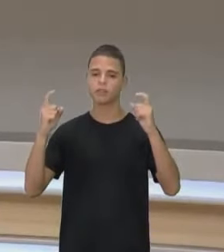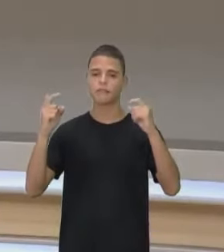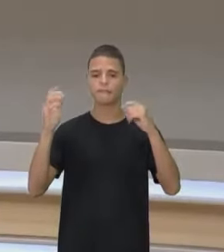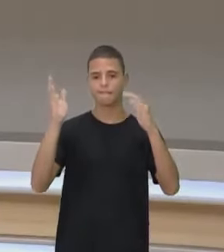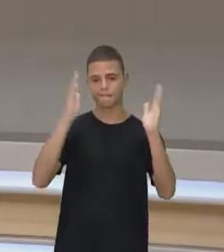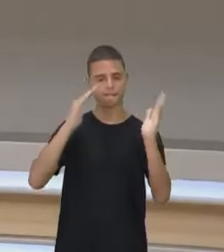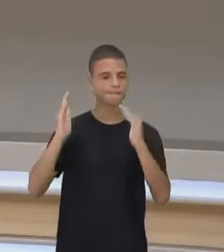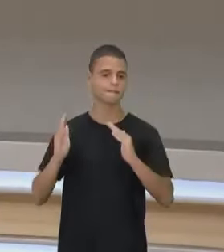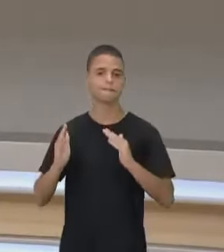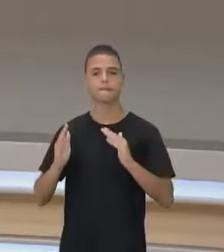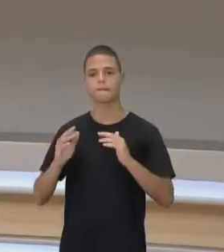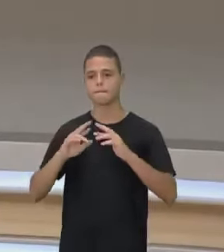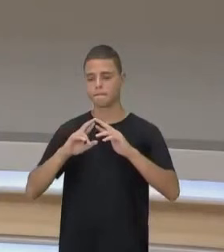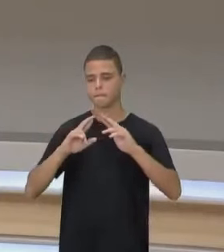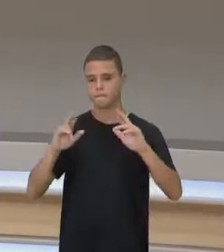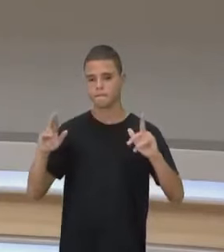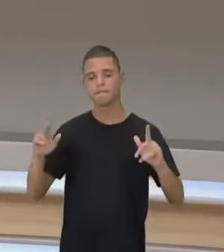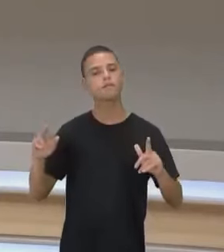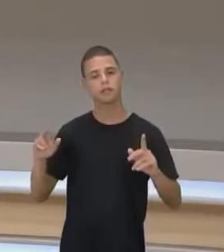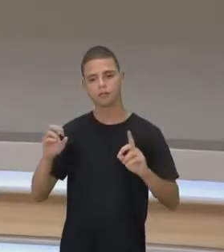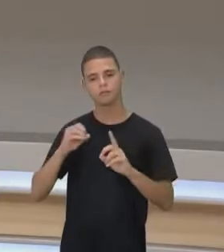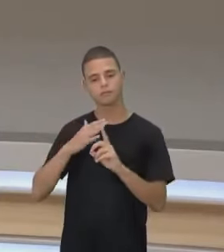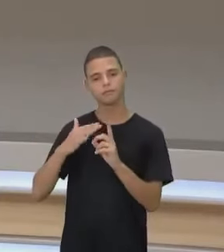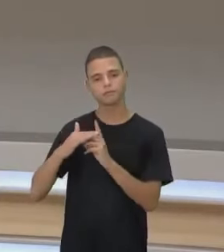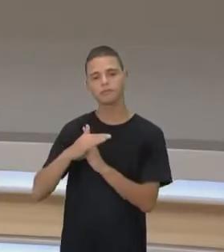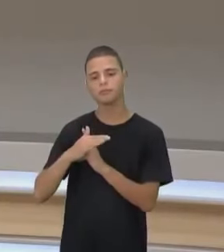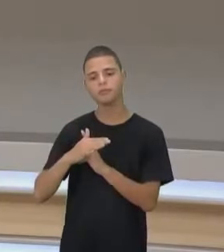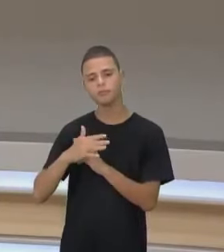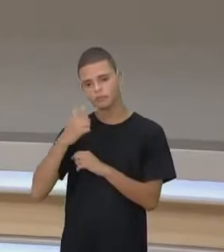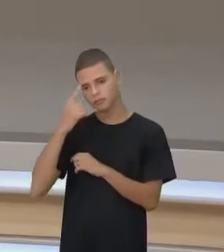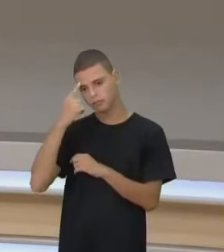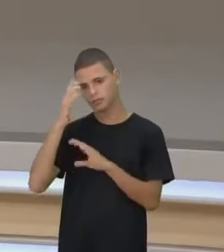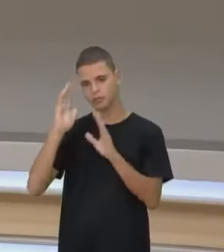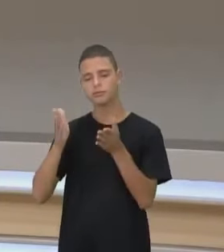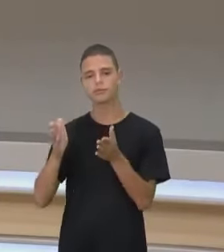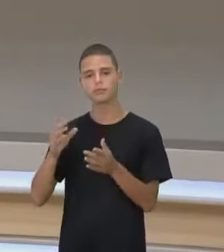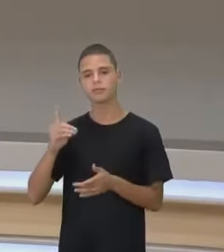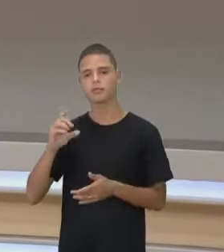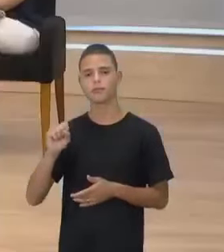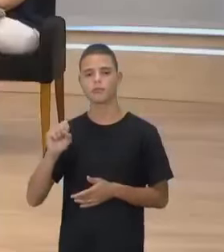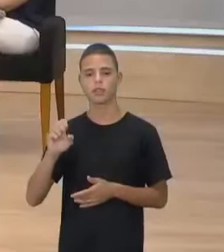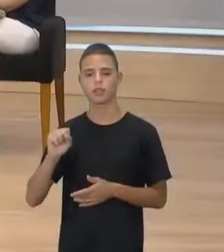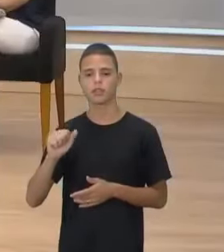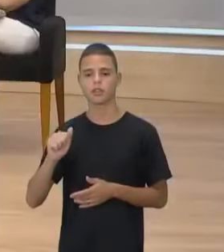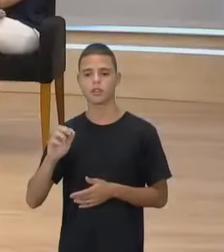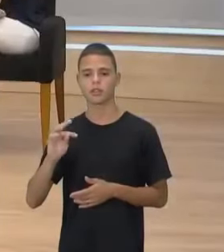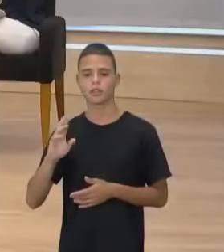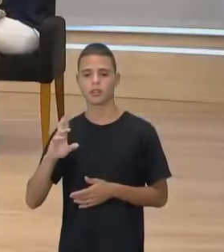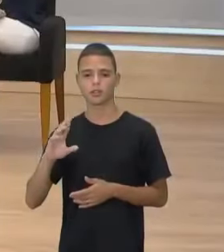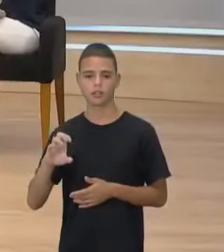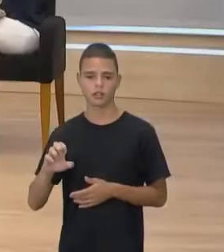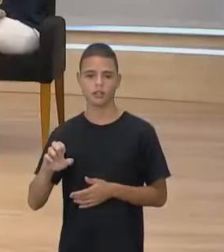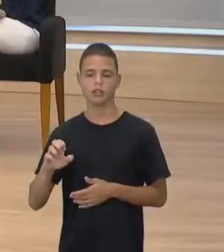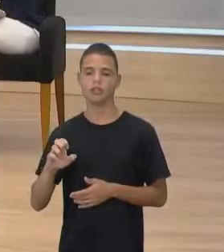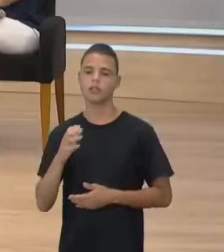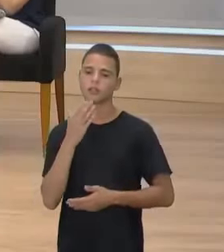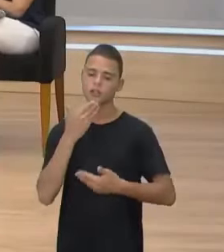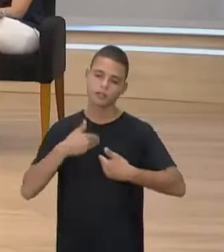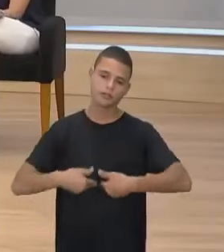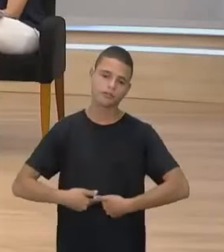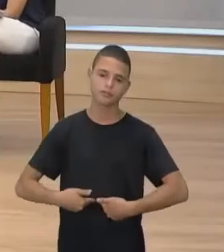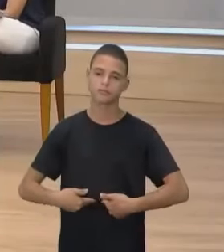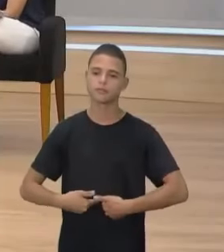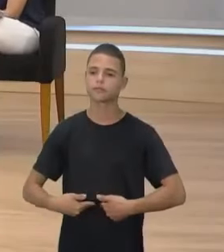né, vários sociólogos consideram isso realmente como já um desastre. Né? A fome. A fome. Você poderia ter